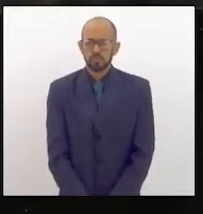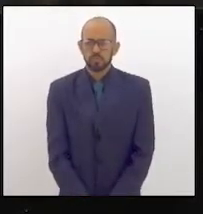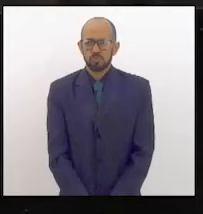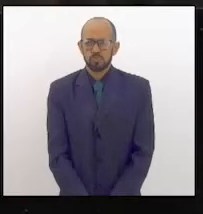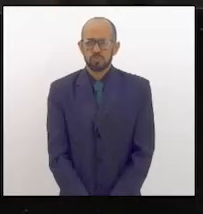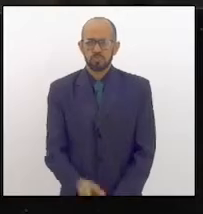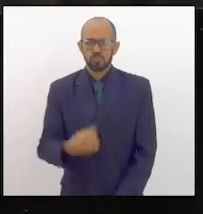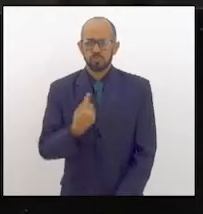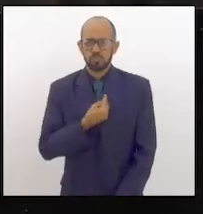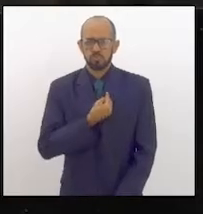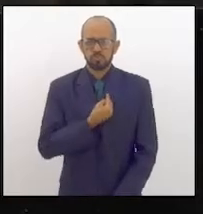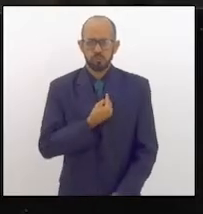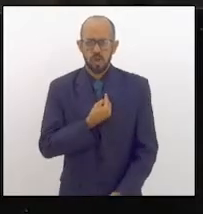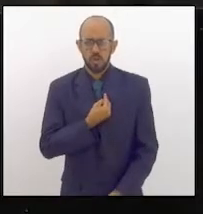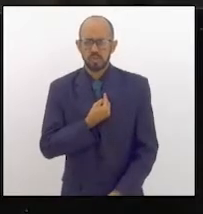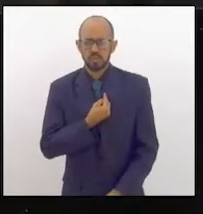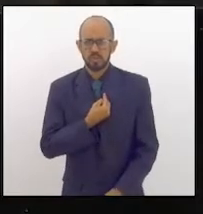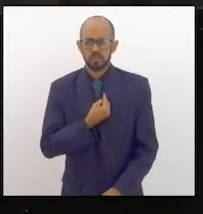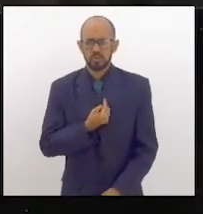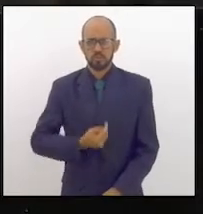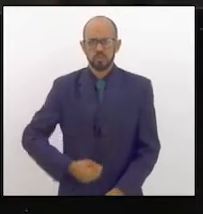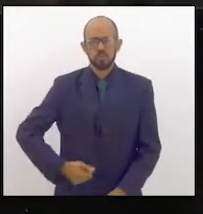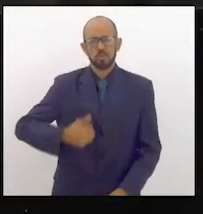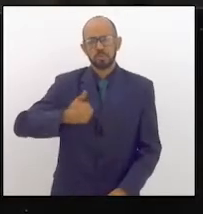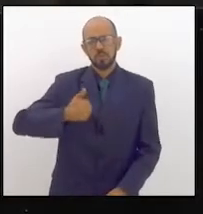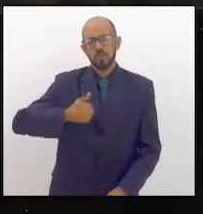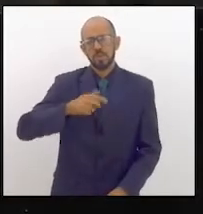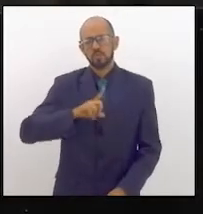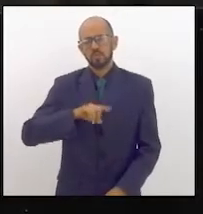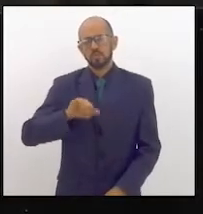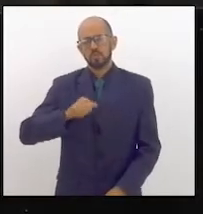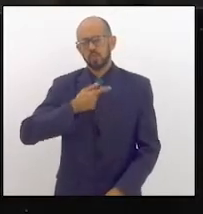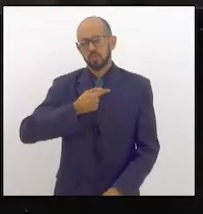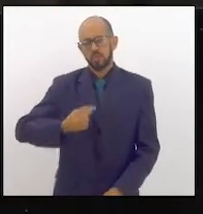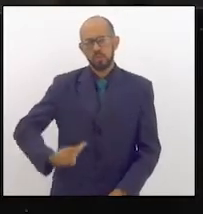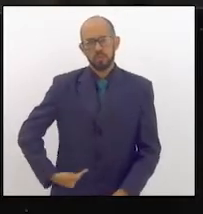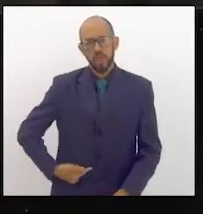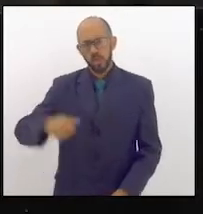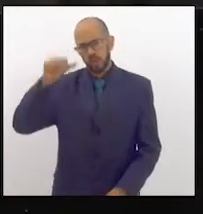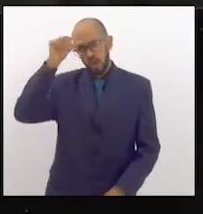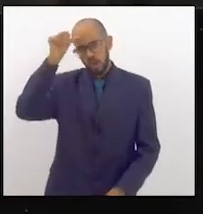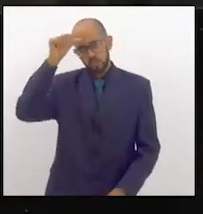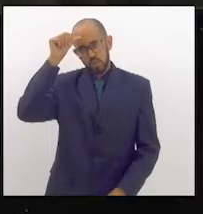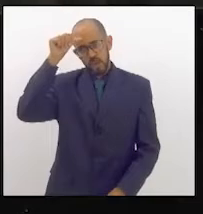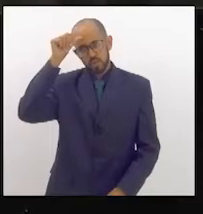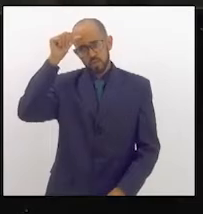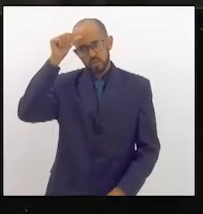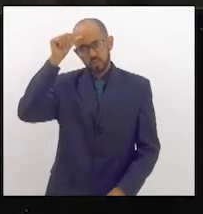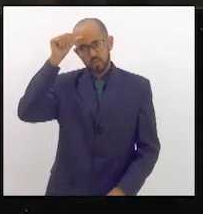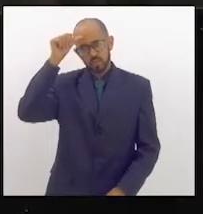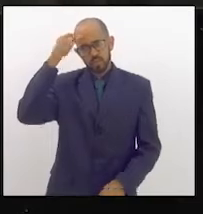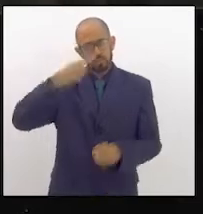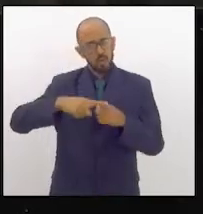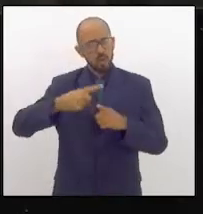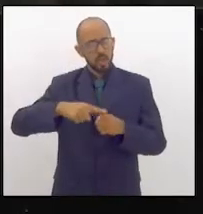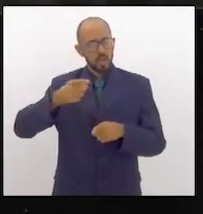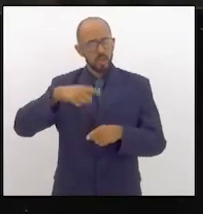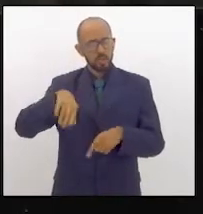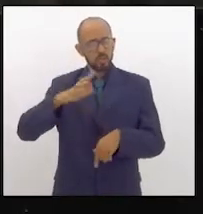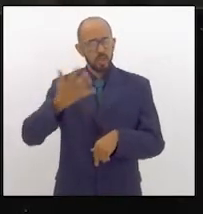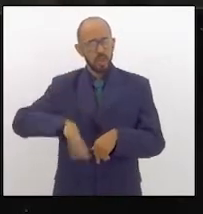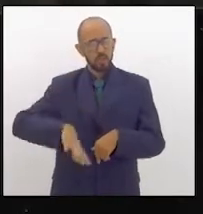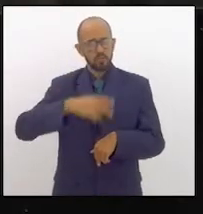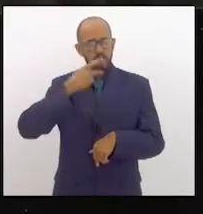e nós estamos desde o primeiro dia do governo Cláudio Castro porque não vou falar aqui do governo